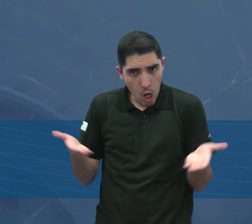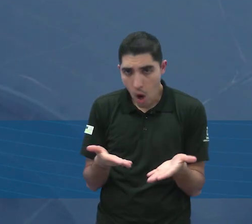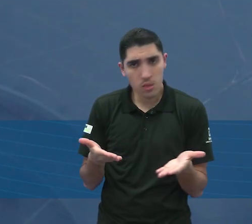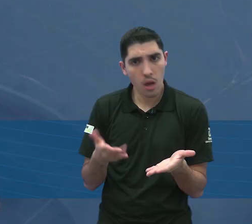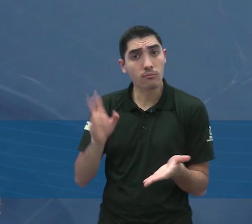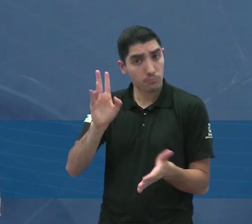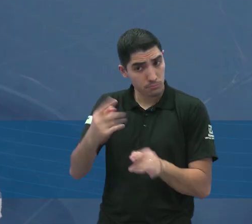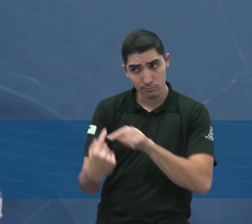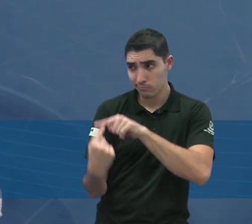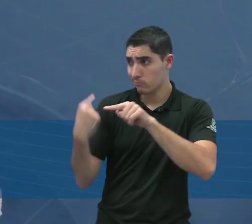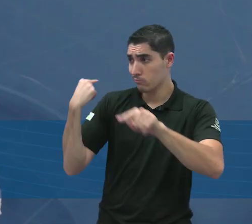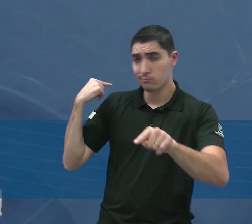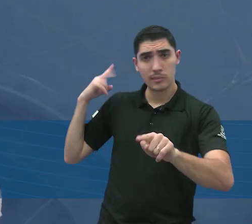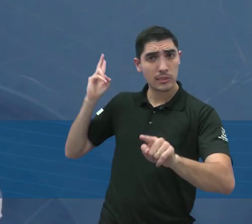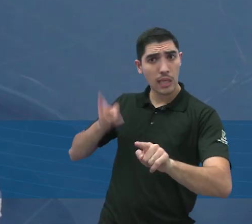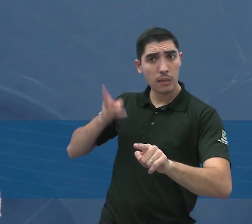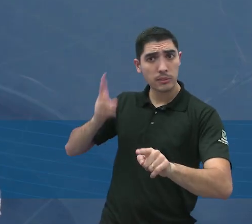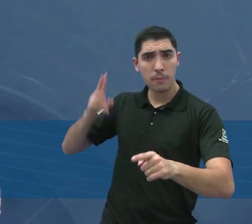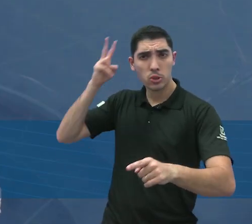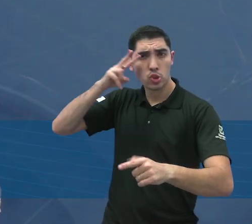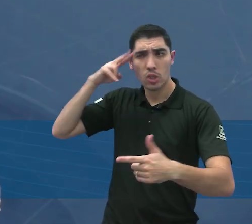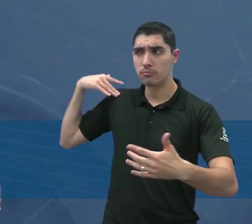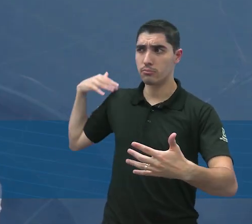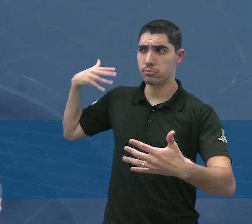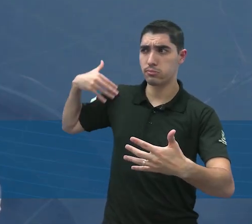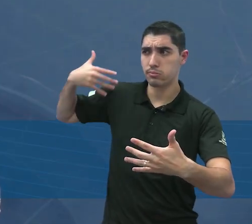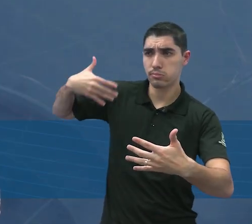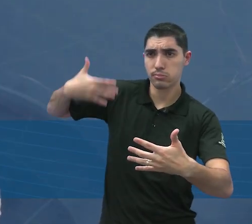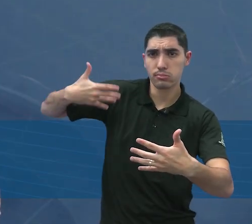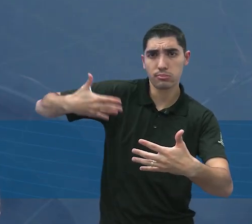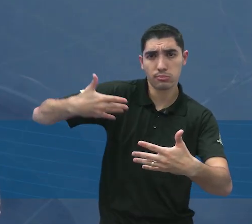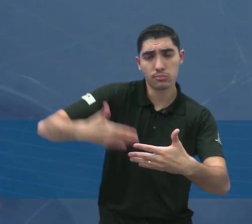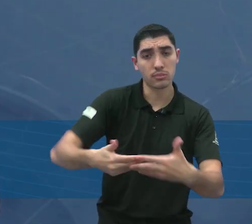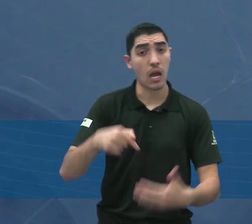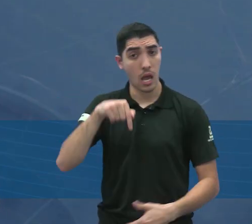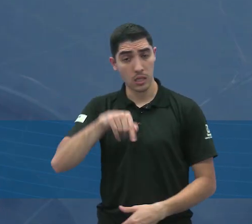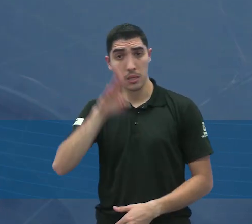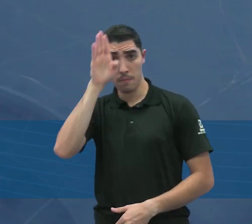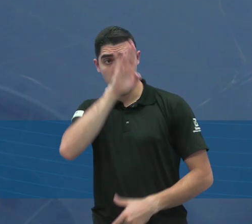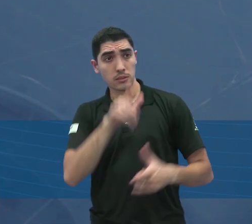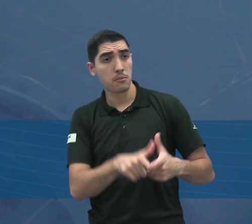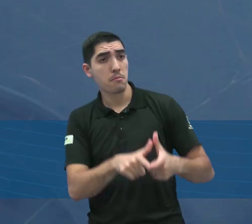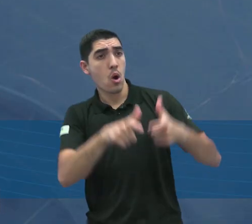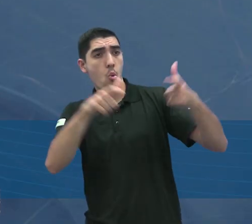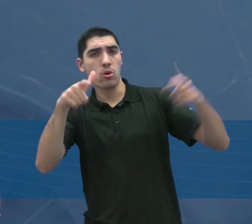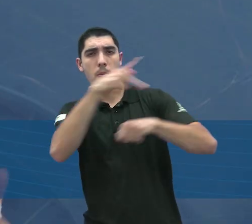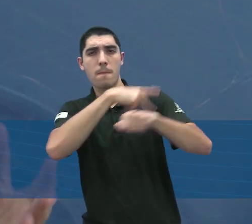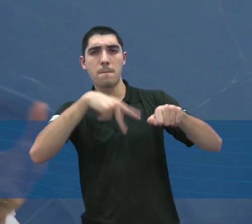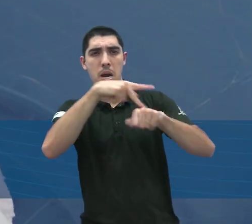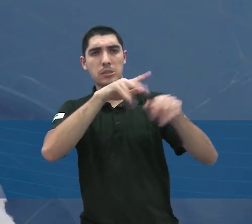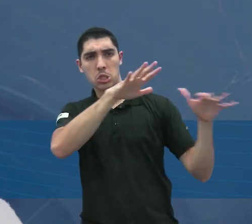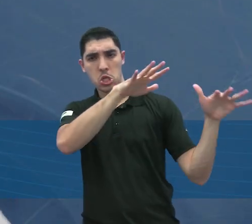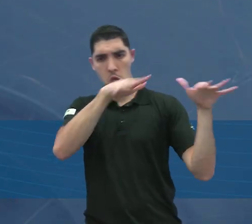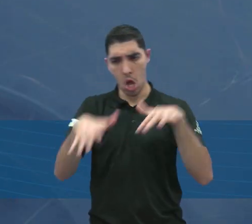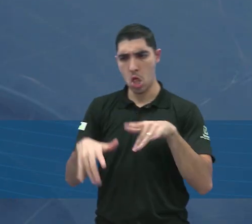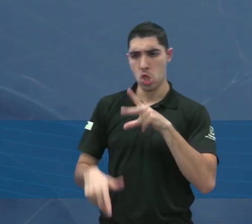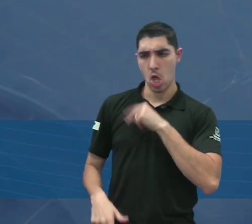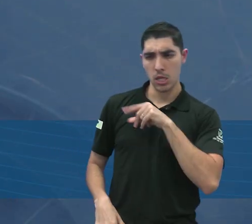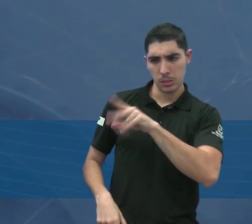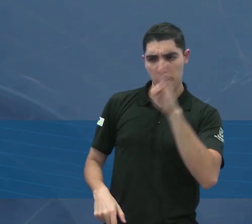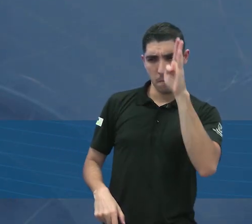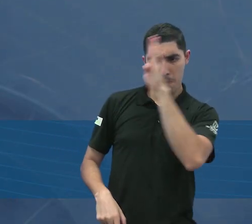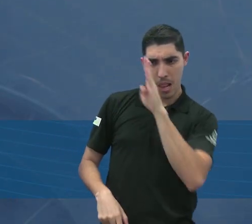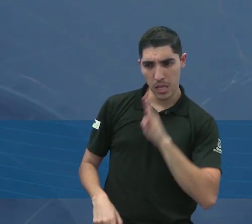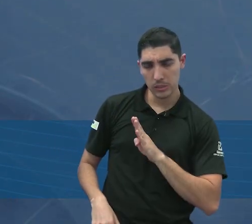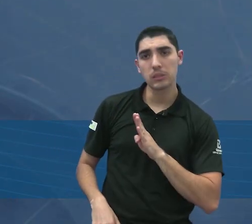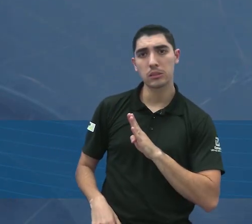como o Fernando disse, né? A gente não tem o Brasil, pelo menos, uma visão geral do Brasil como se fosse um país, né, no